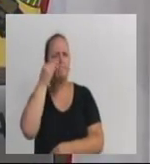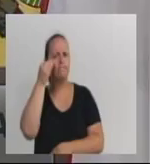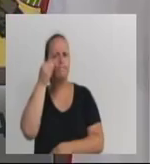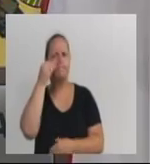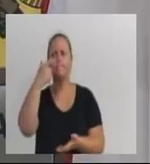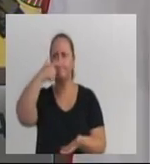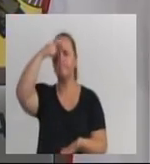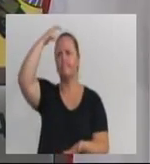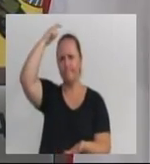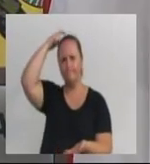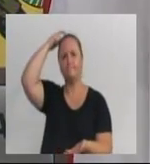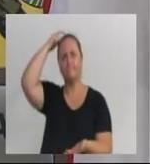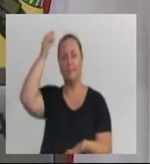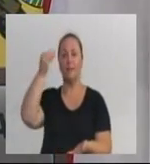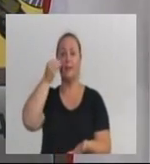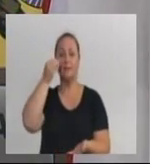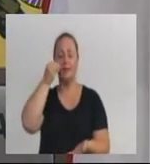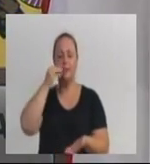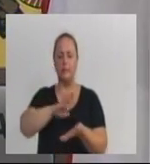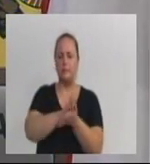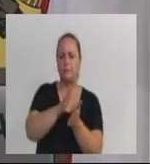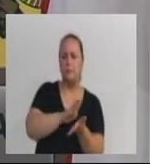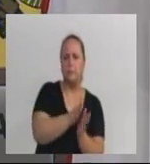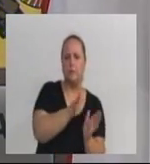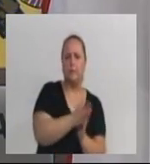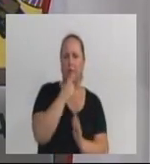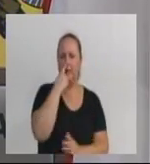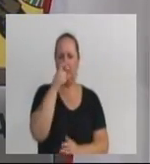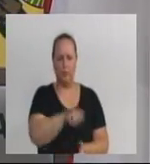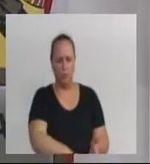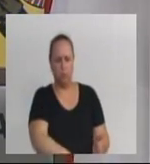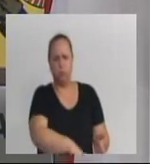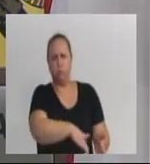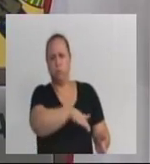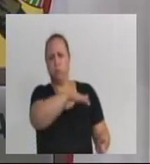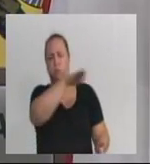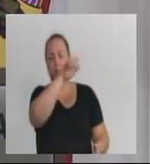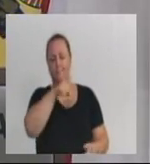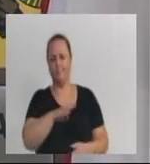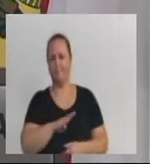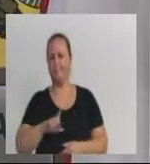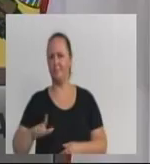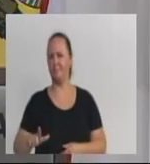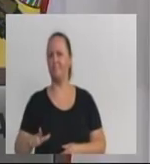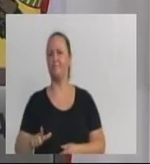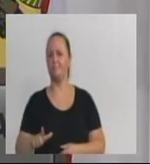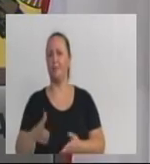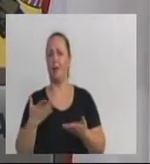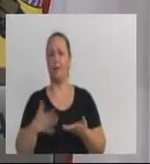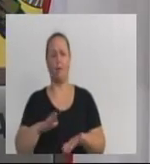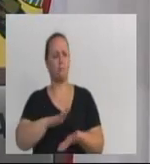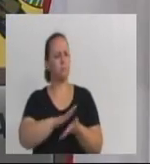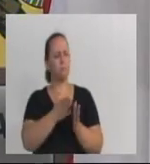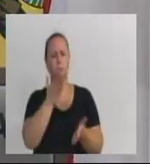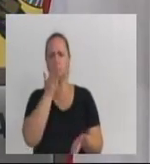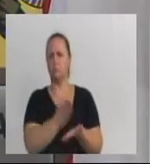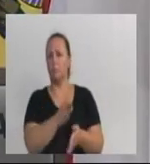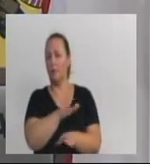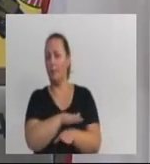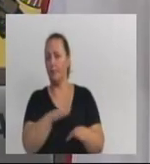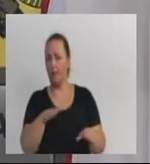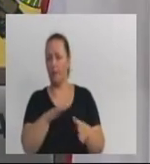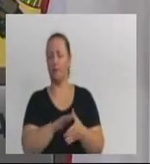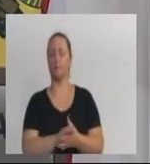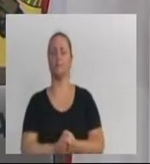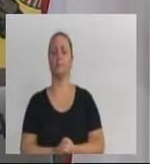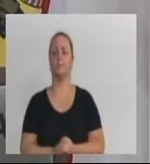de todas as formas acabar com os lixões clandestinos do município de Blumenau, e neste momento em que